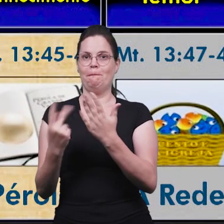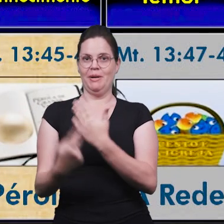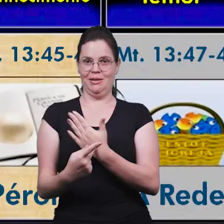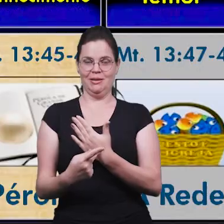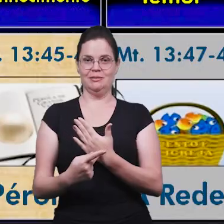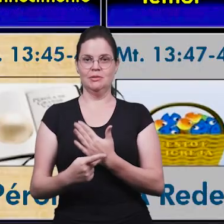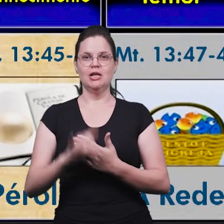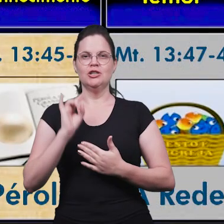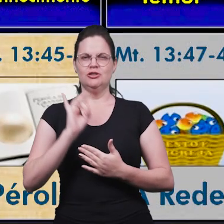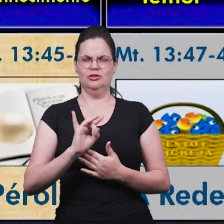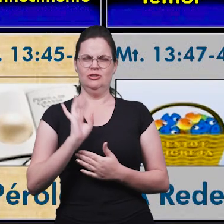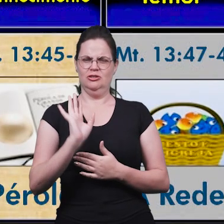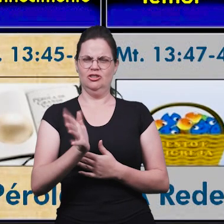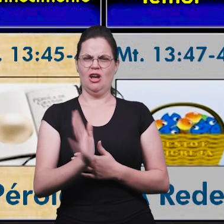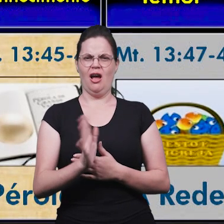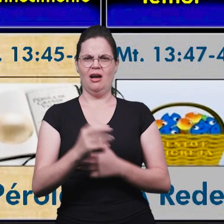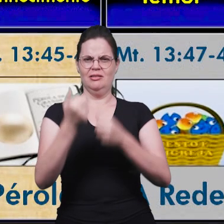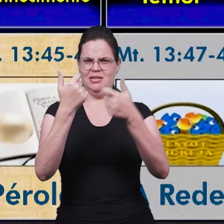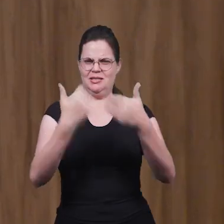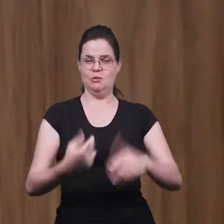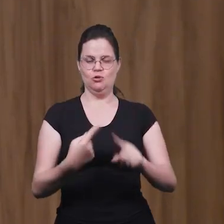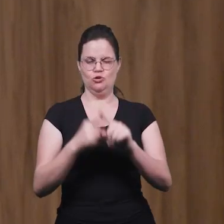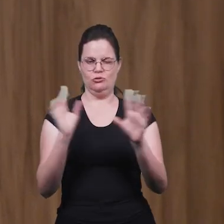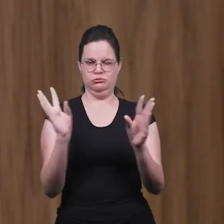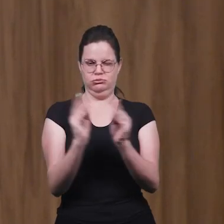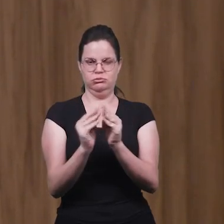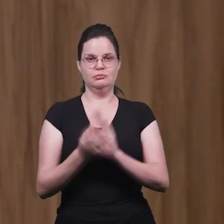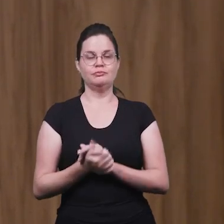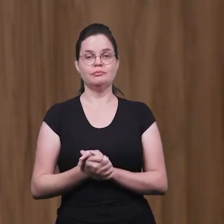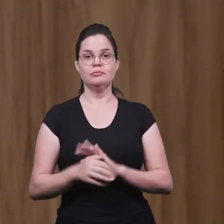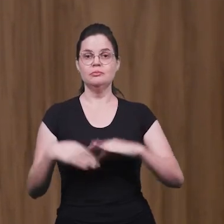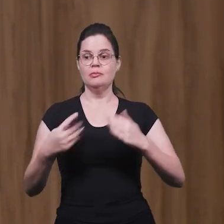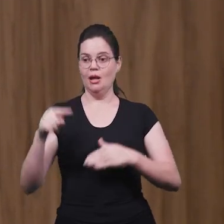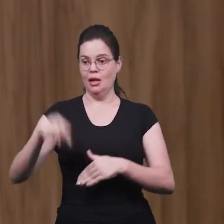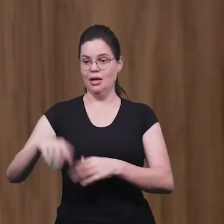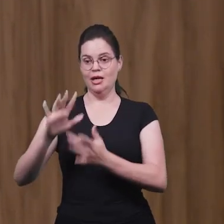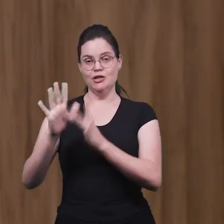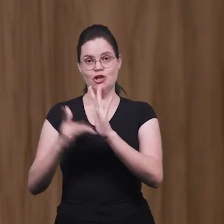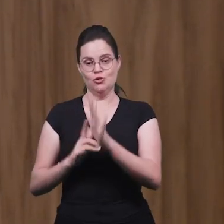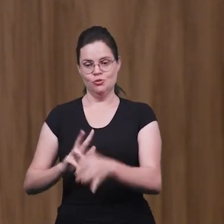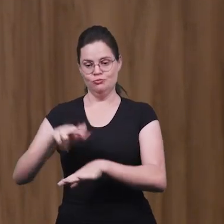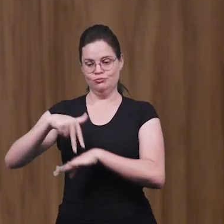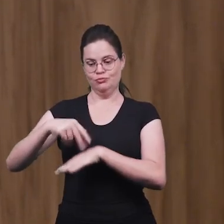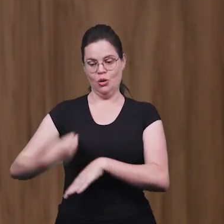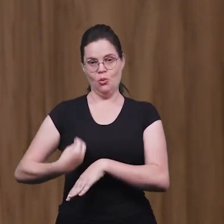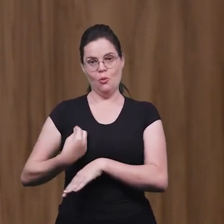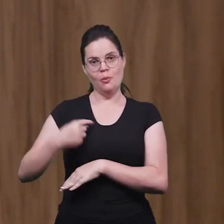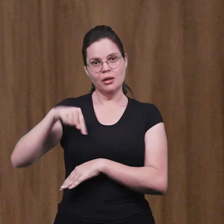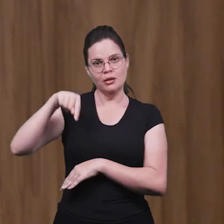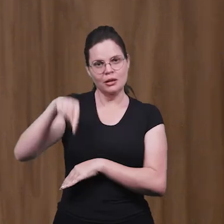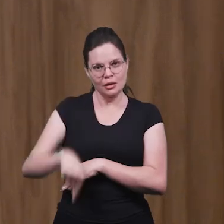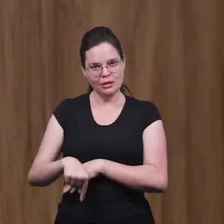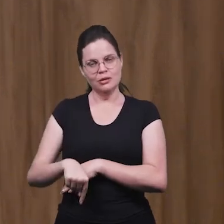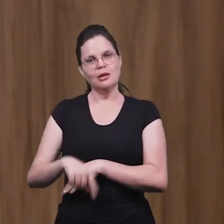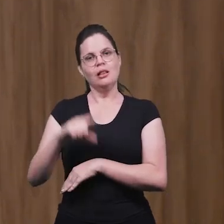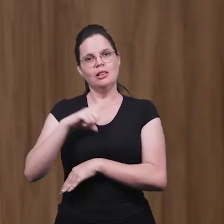dada em ocasiões anteriores, mas apenas para recapitular. O Senhor Jesus, então, confirmou esse projeto